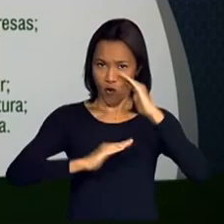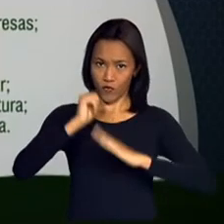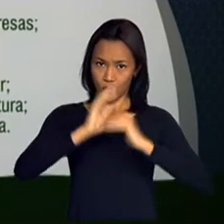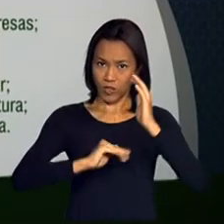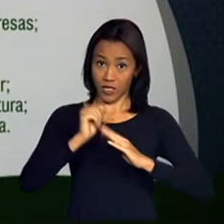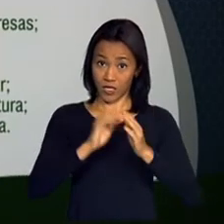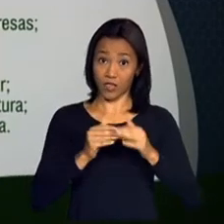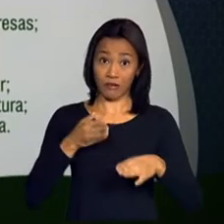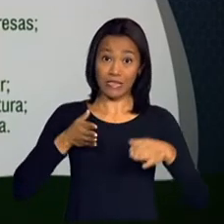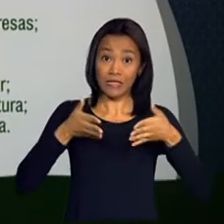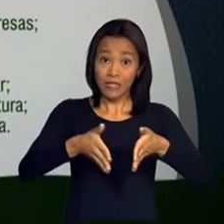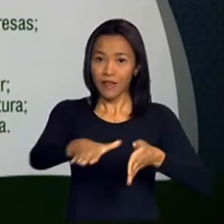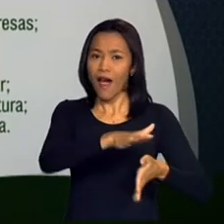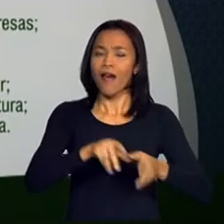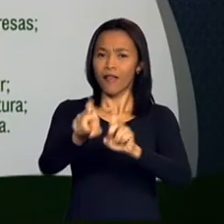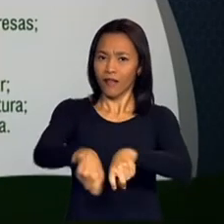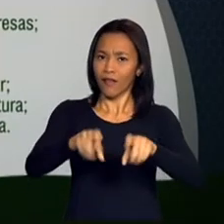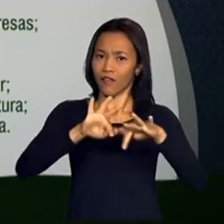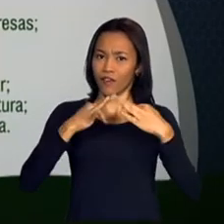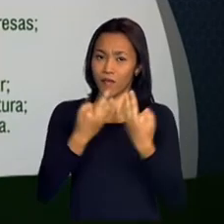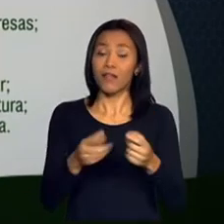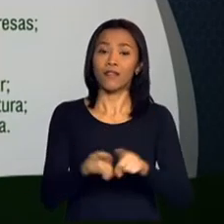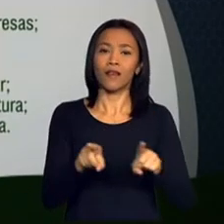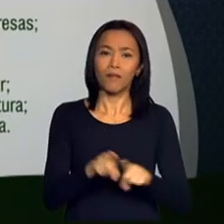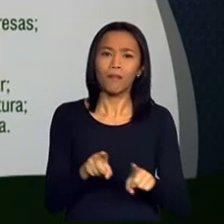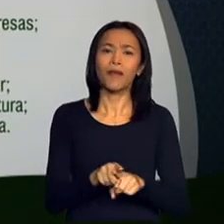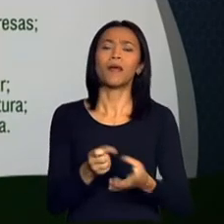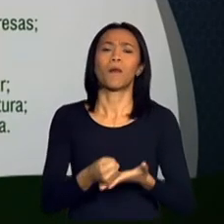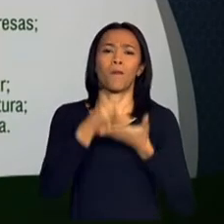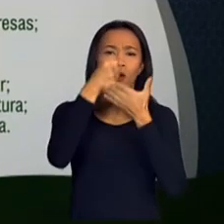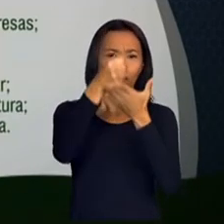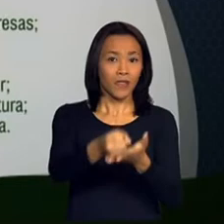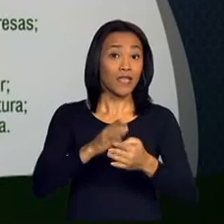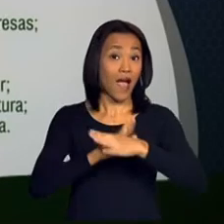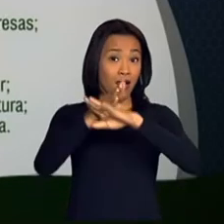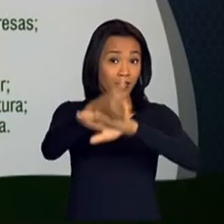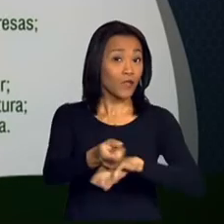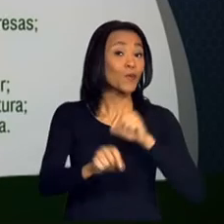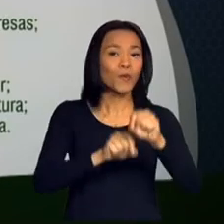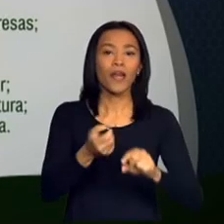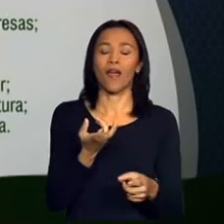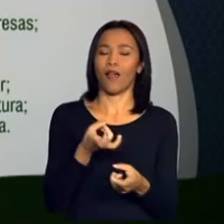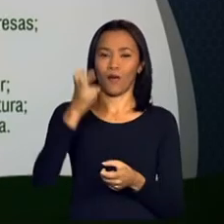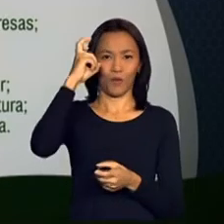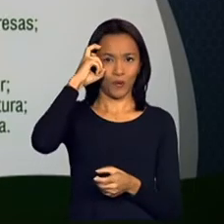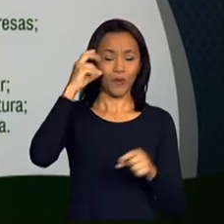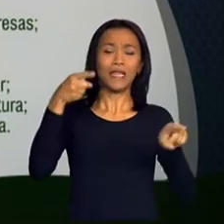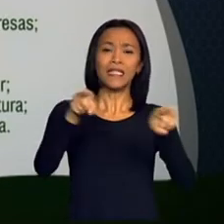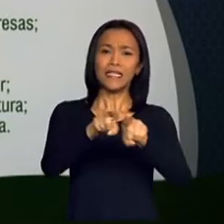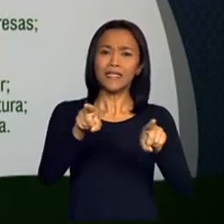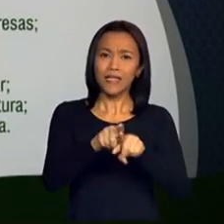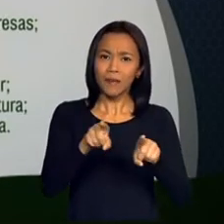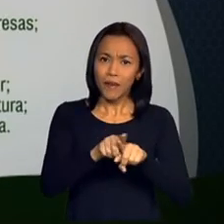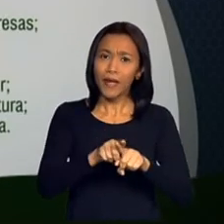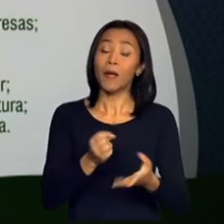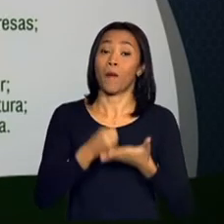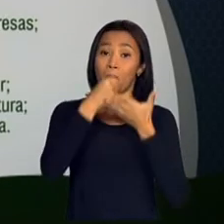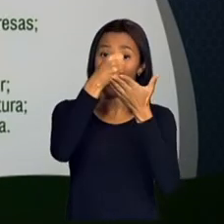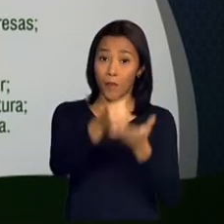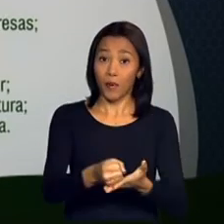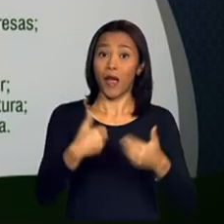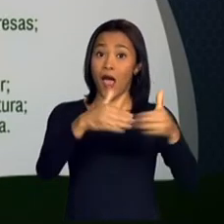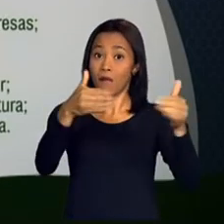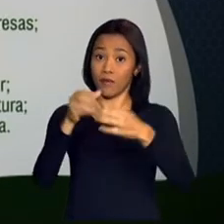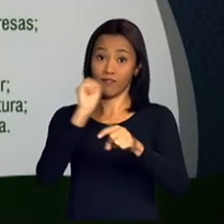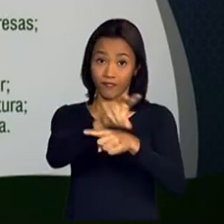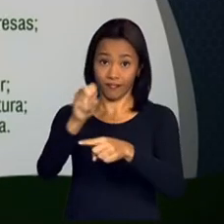da agricultura familiar, a preservação, promoção e acesso à cultura e também a promoção do trabalho,